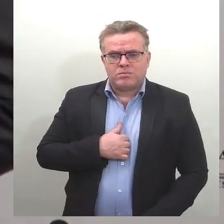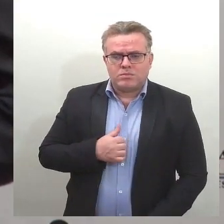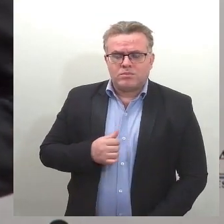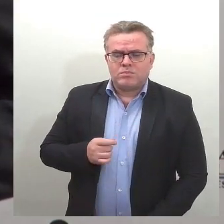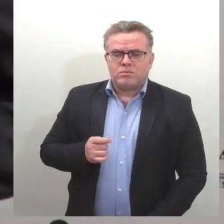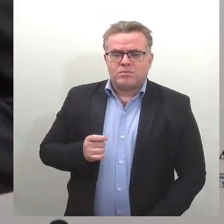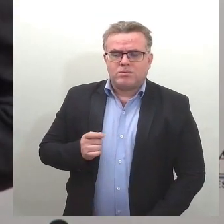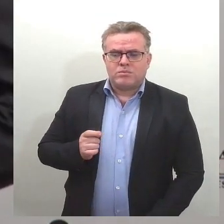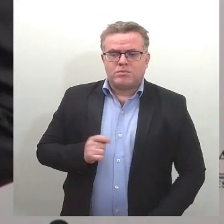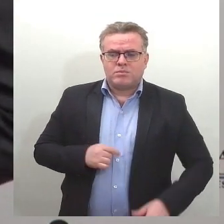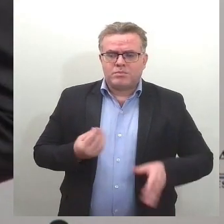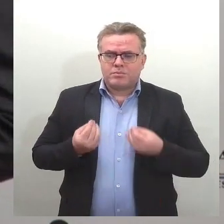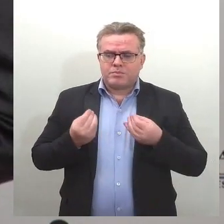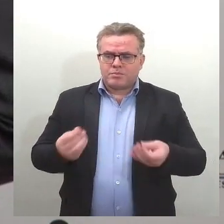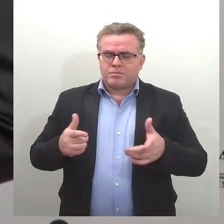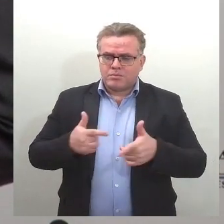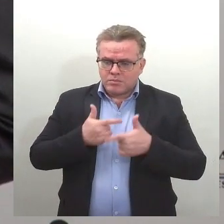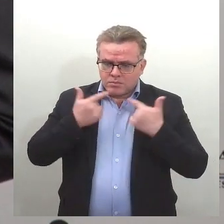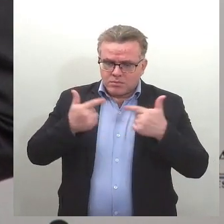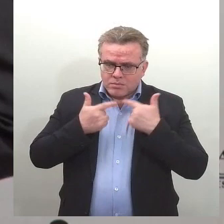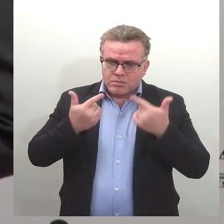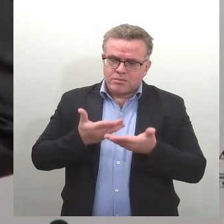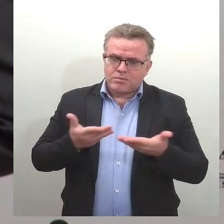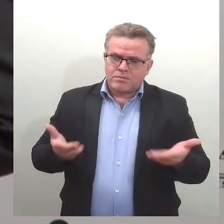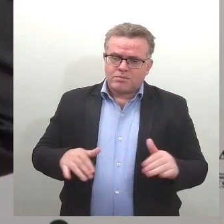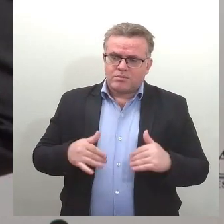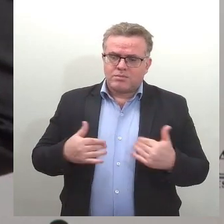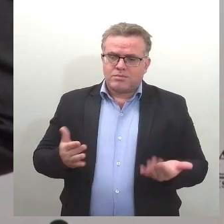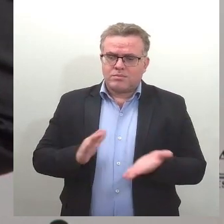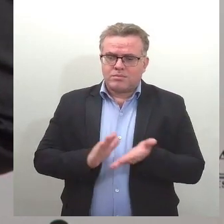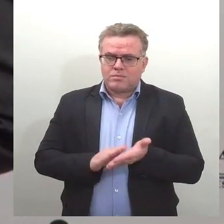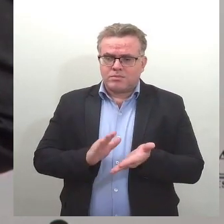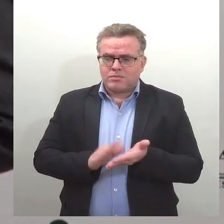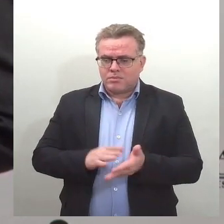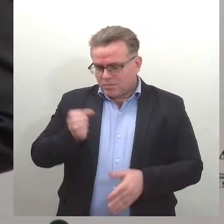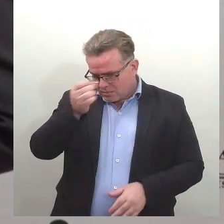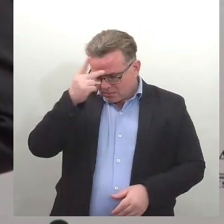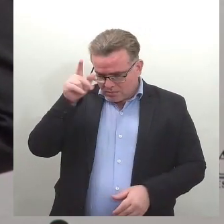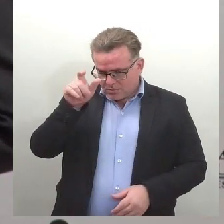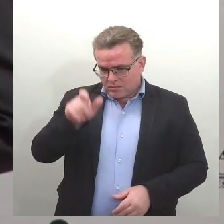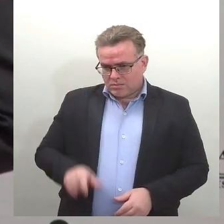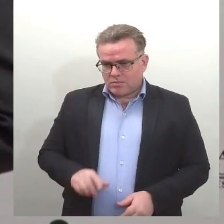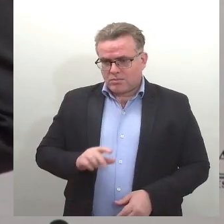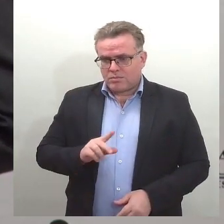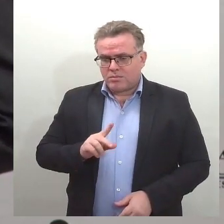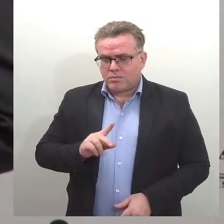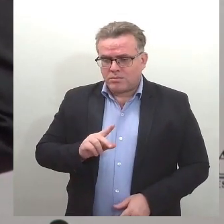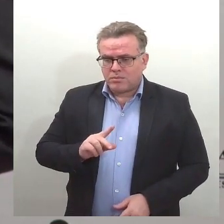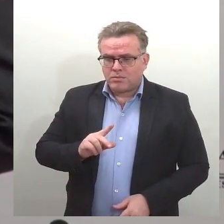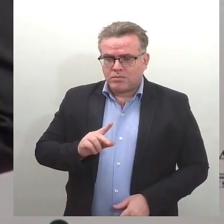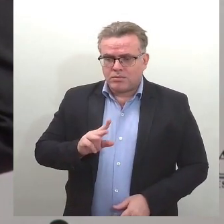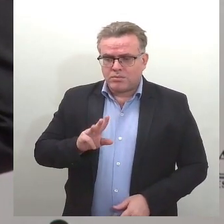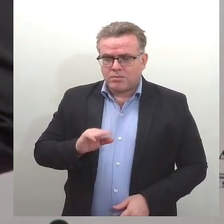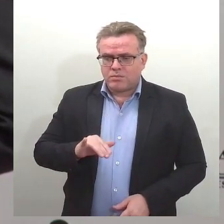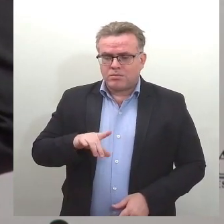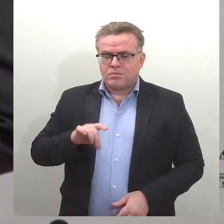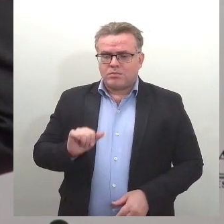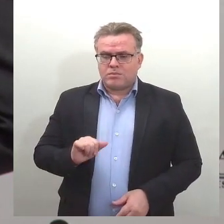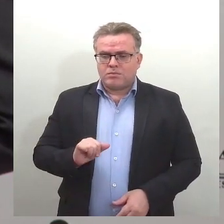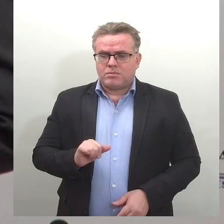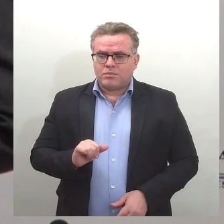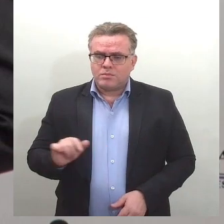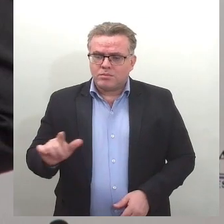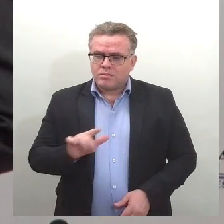Com certeza, está de parabéns a nossa prefeita Hilda Ribeiro e toda a população lagartense que estão sendo